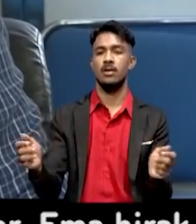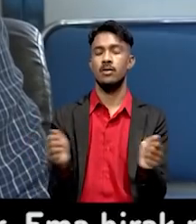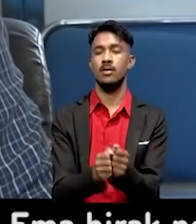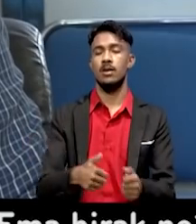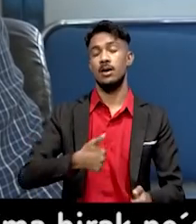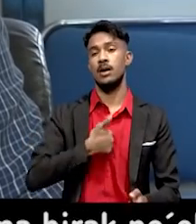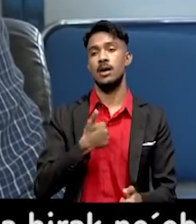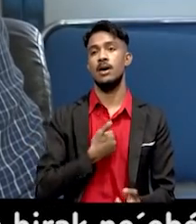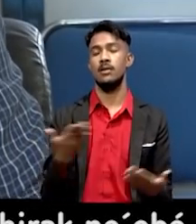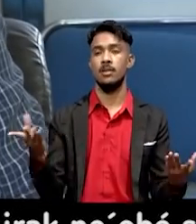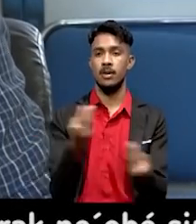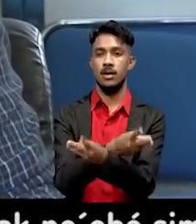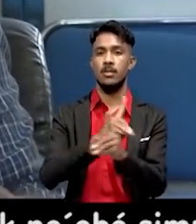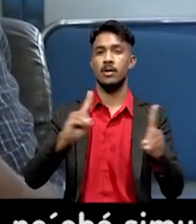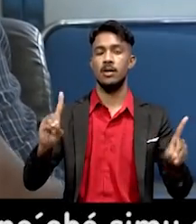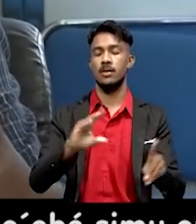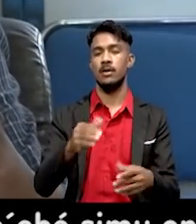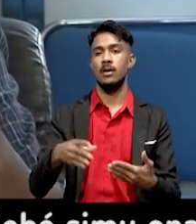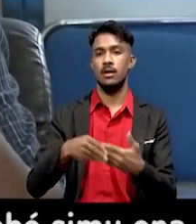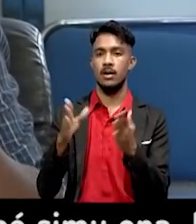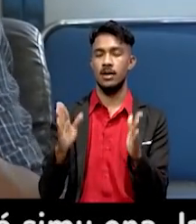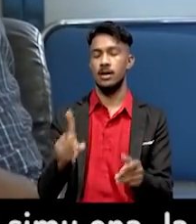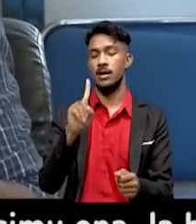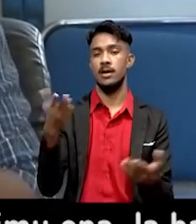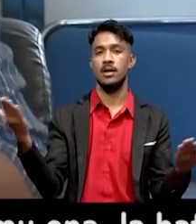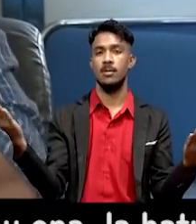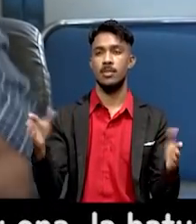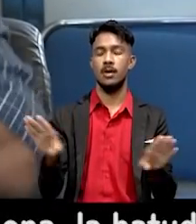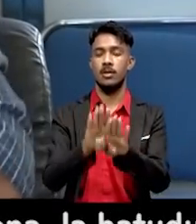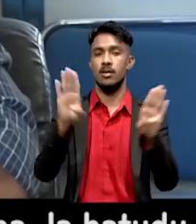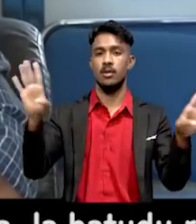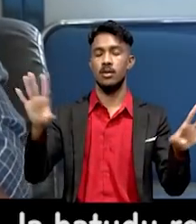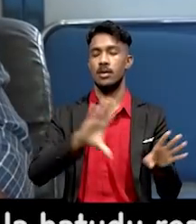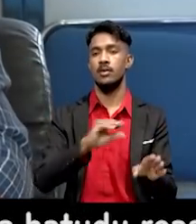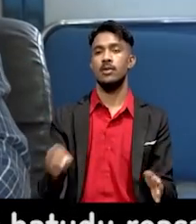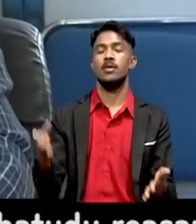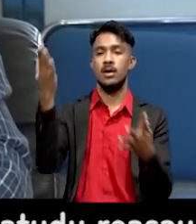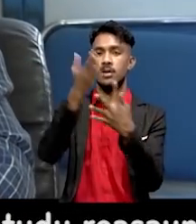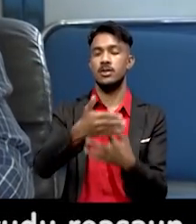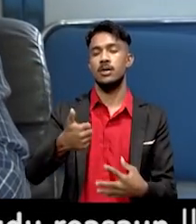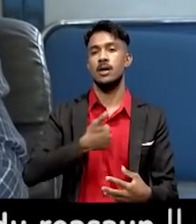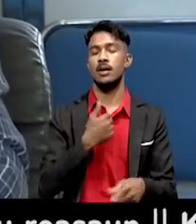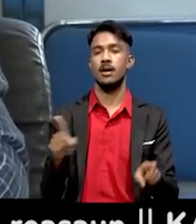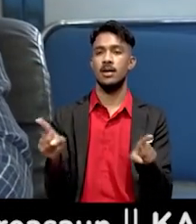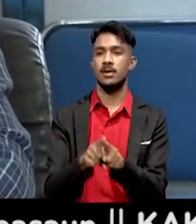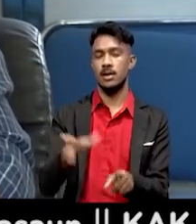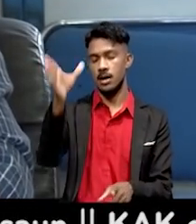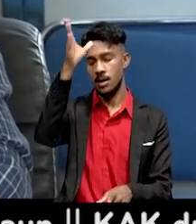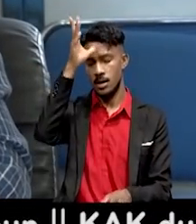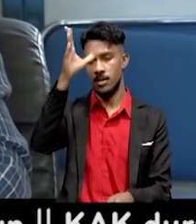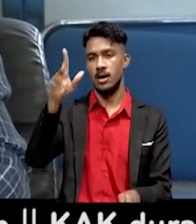demokratiku, líder ida na bem maka nakloke, i koloke ni angne hanesa aman ba